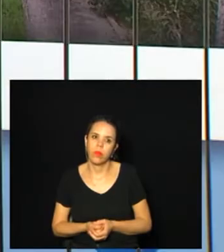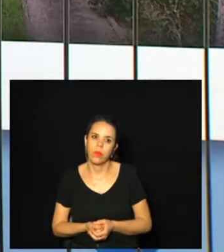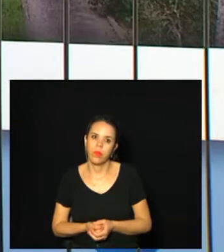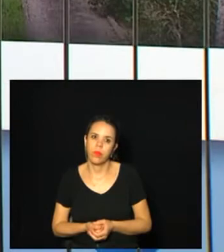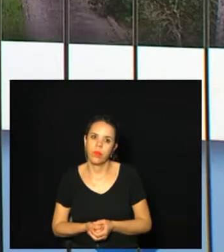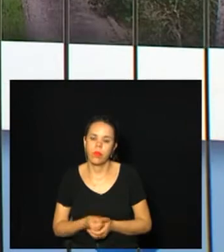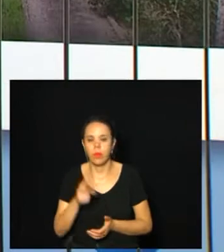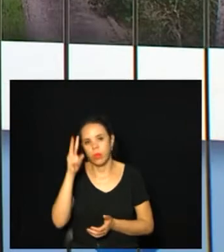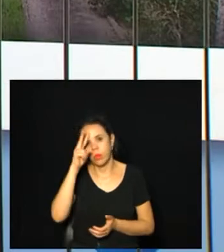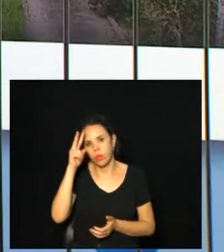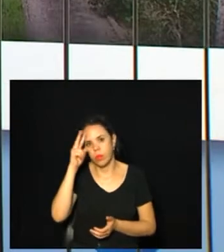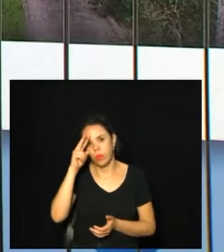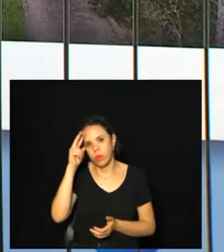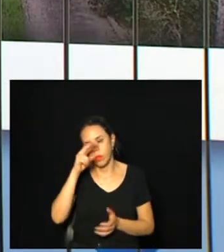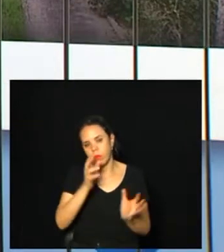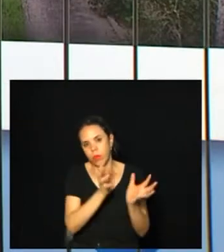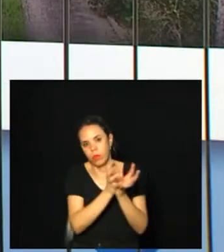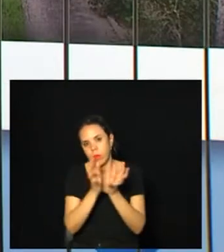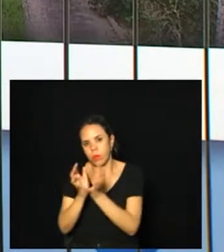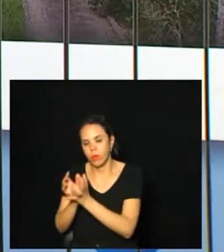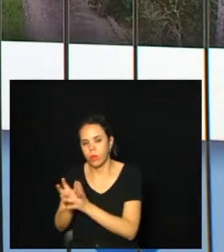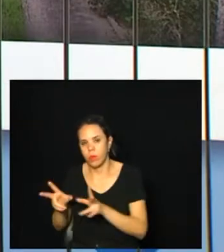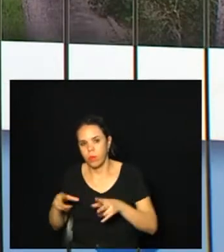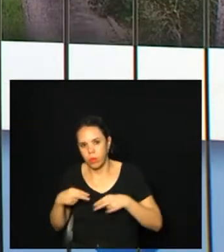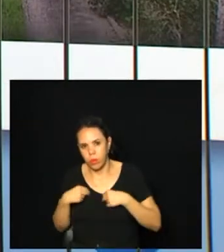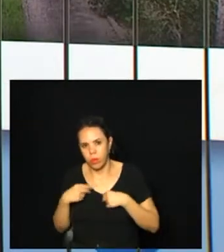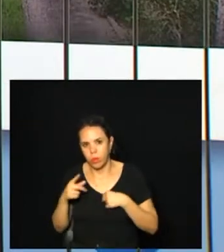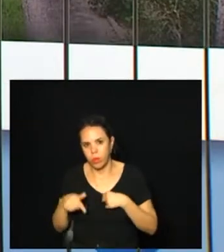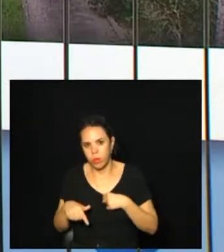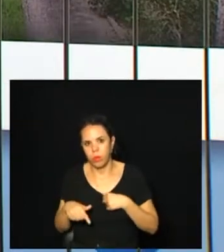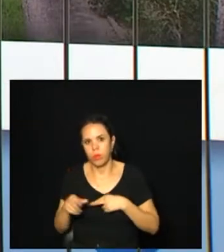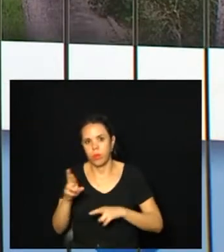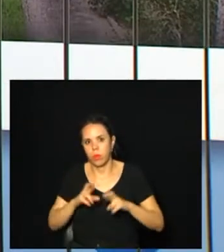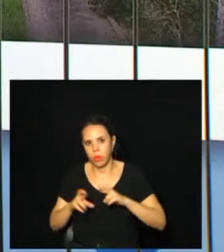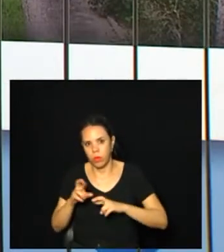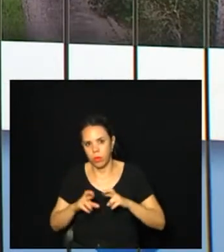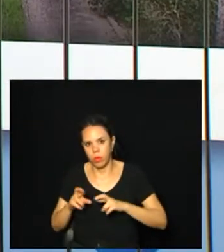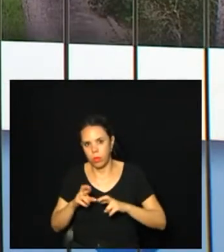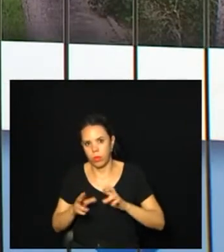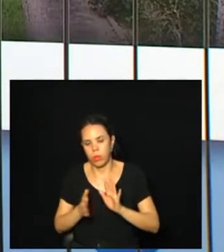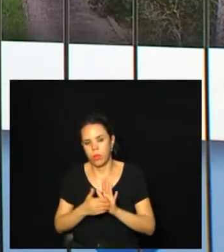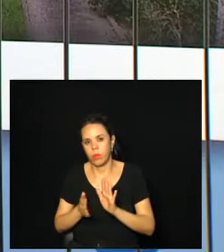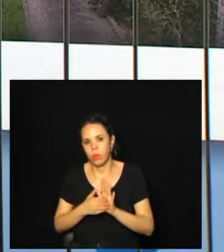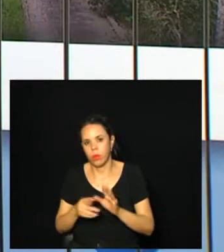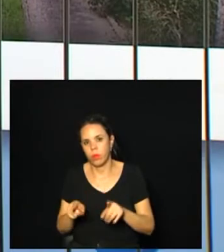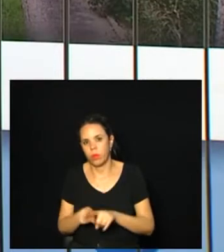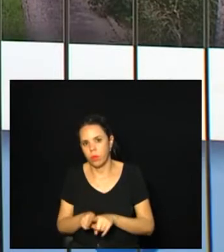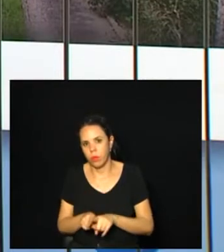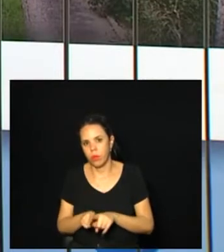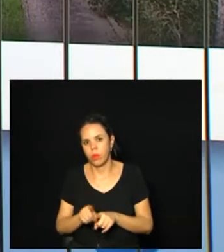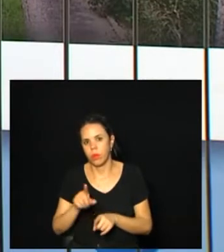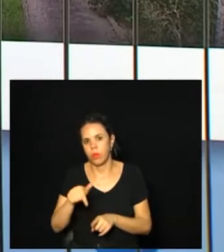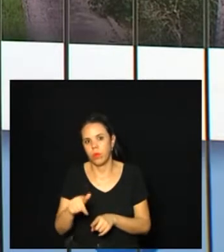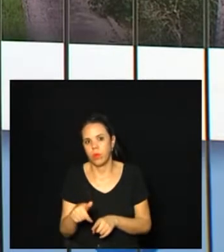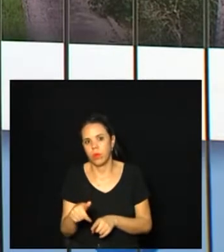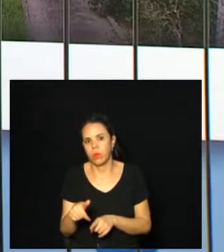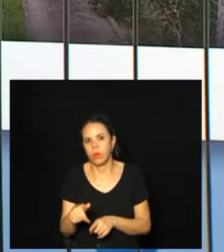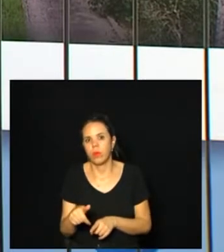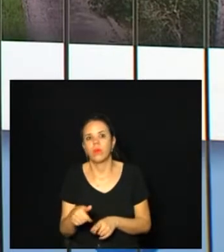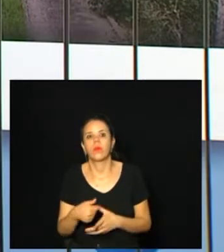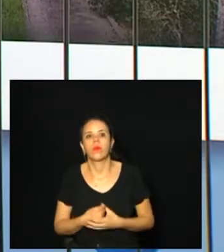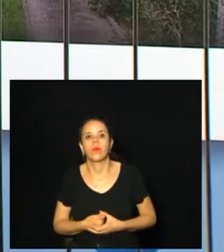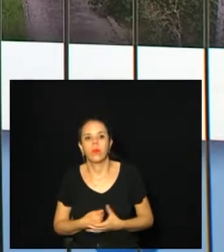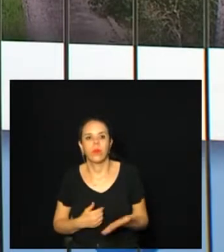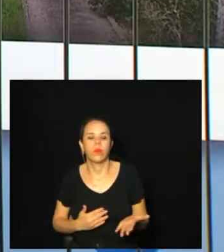A gente lembra que as comissões de mérito, elas analisam as propostas também após essas matérias